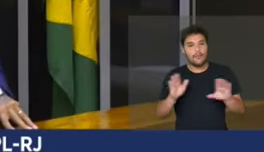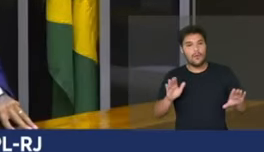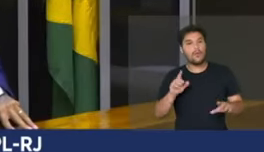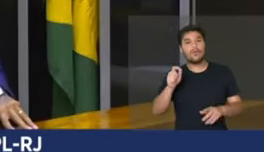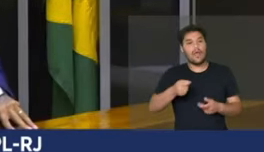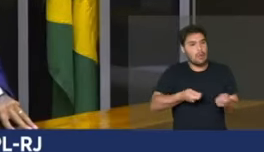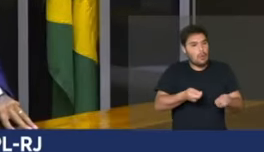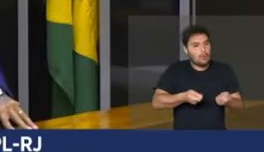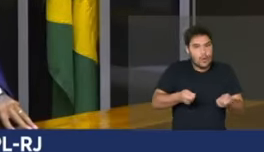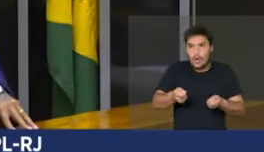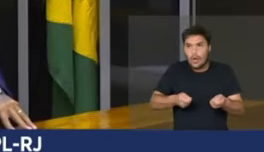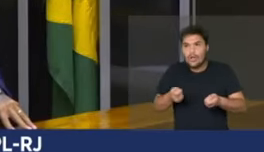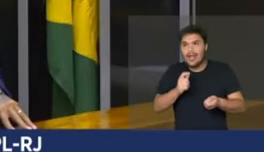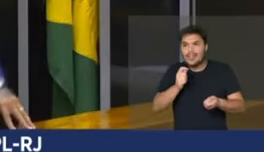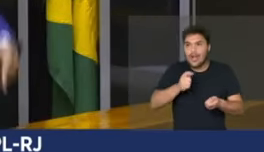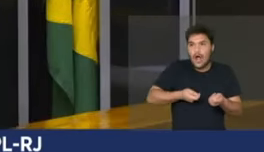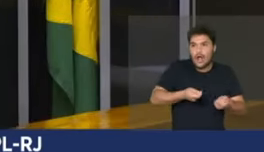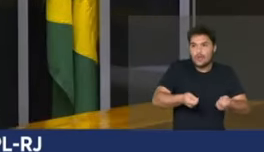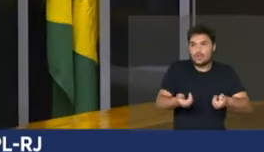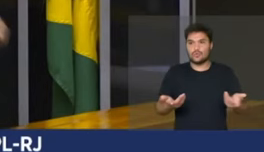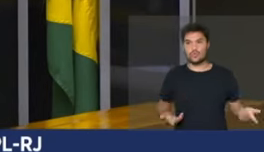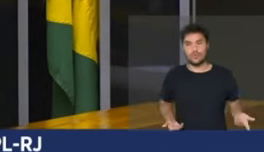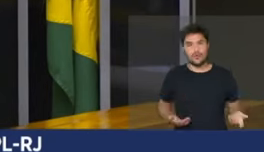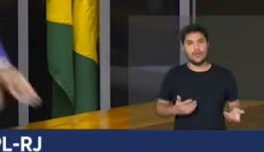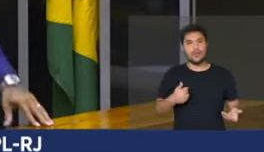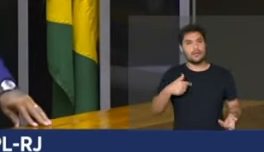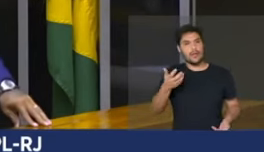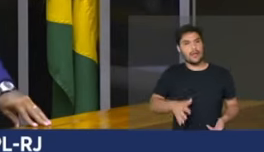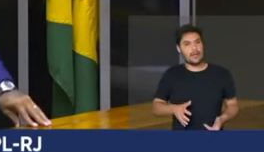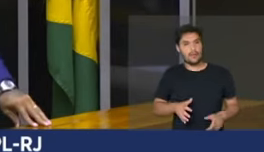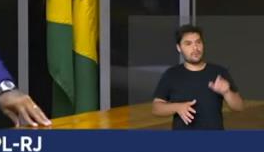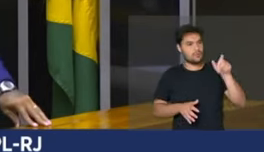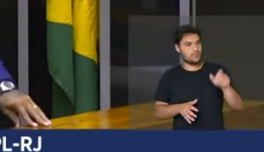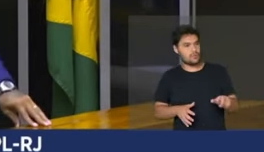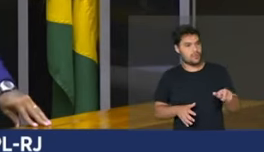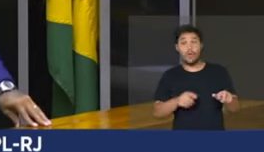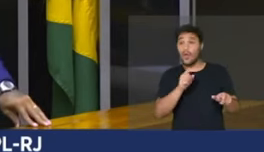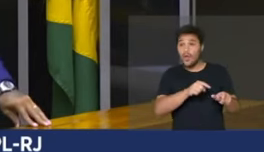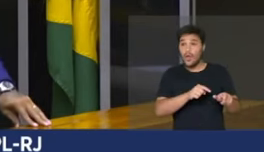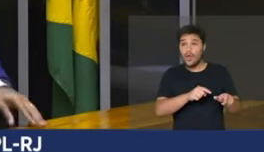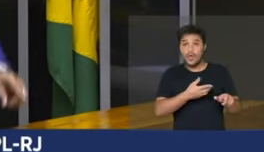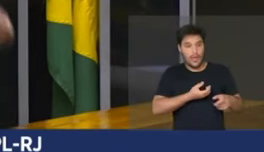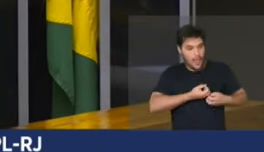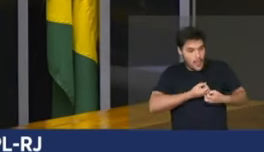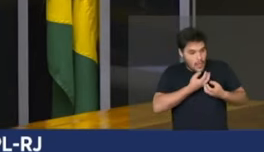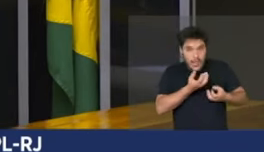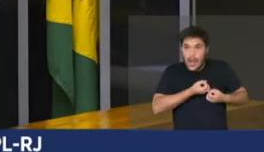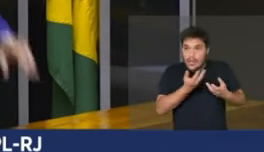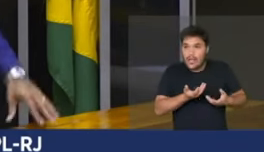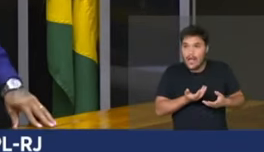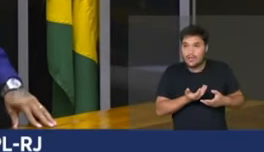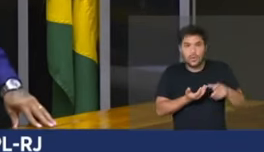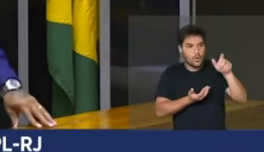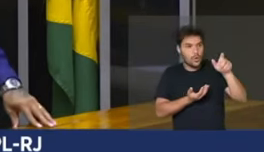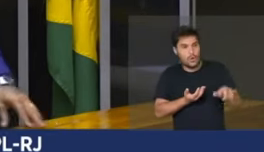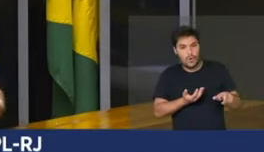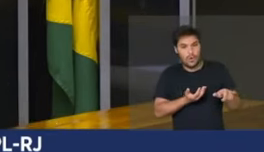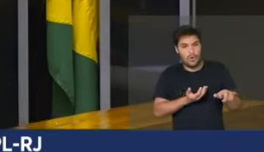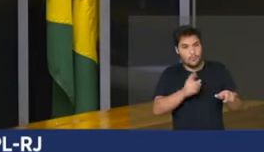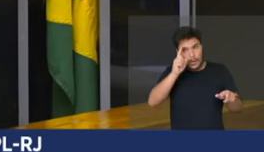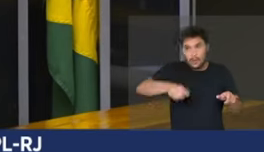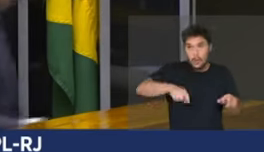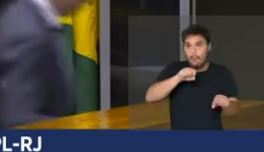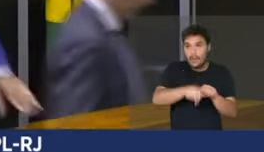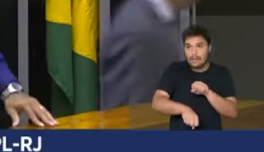Não queremos que tenhamos um assassino que foi delatado, um assassino de alguém que tinha